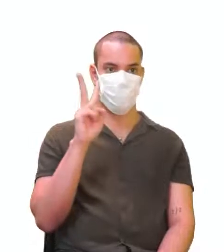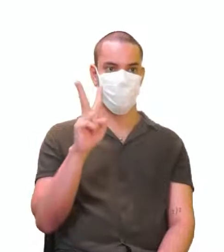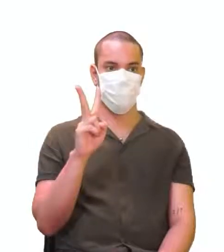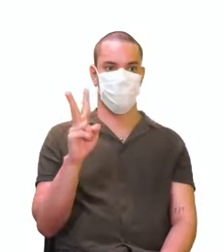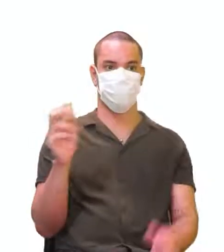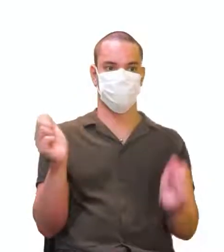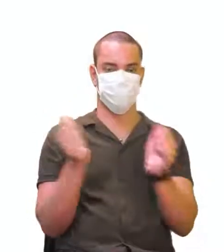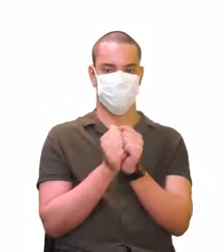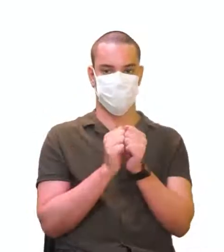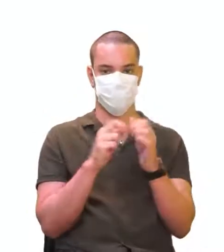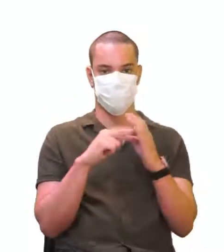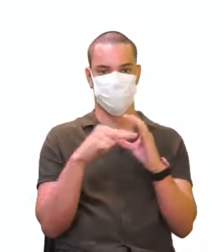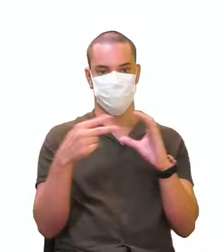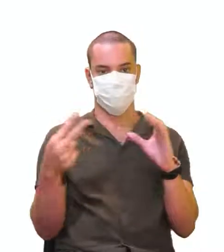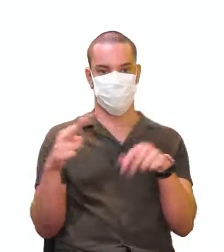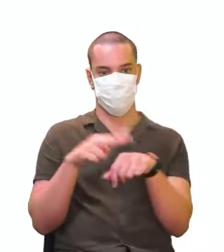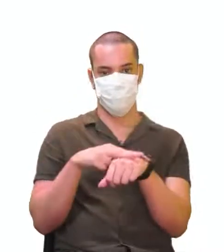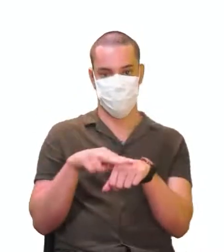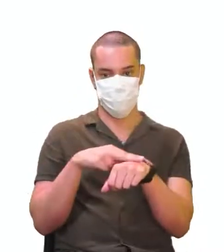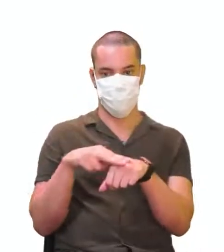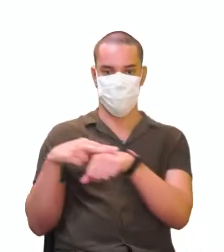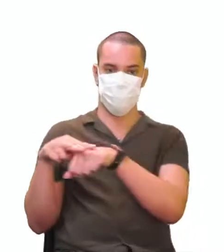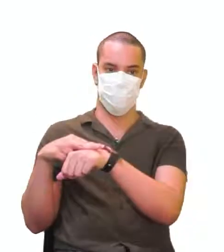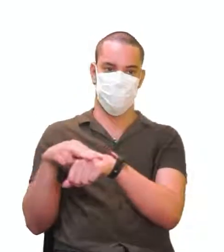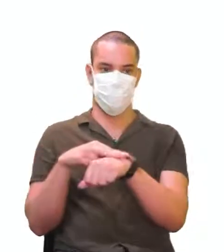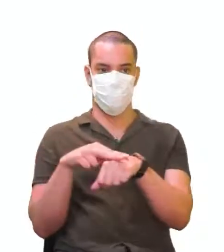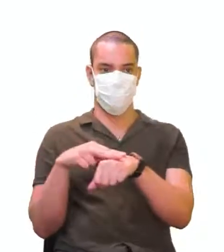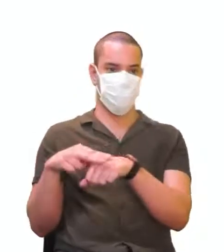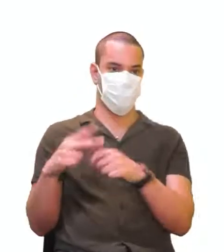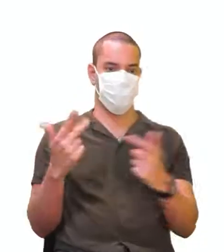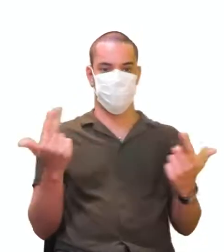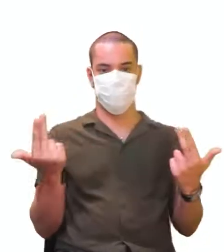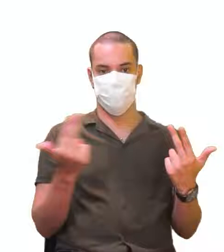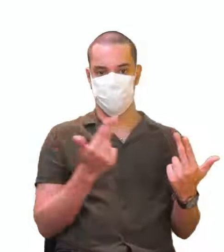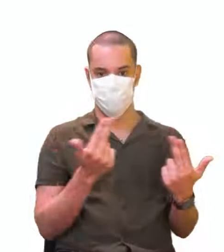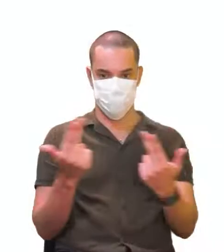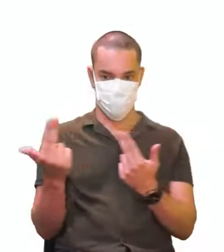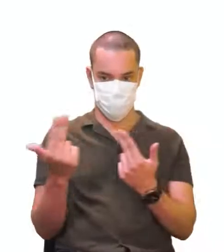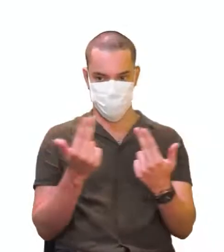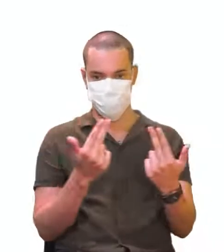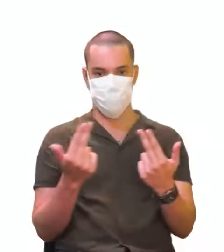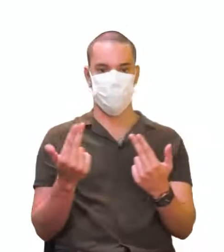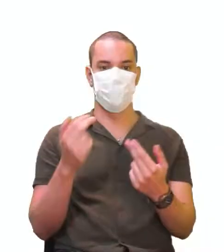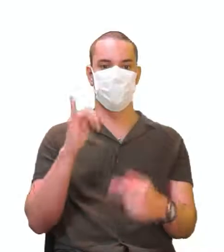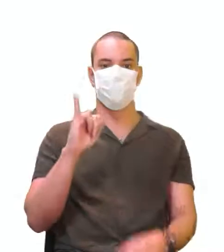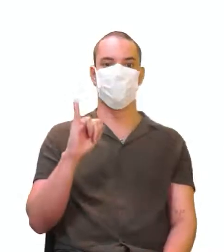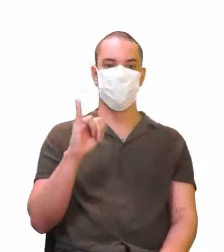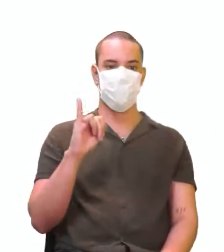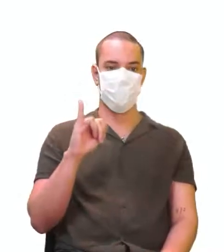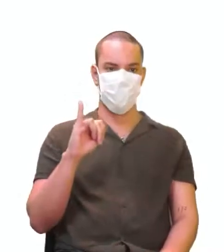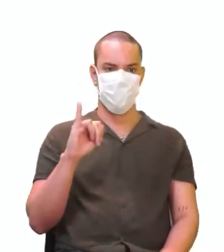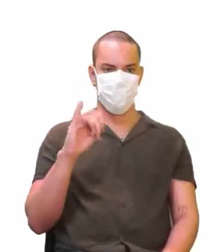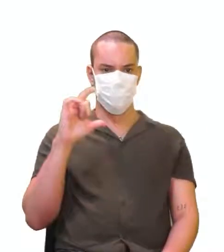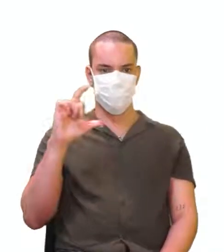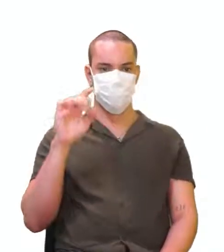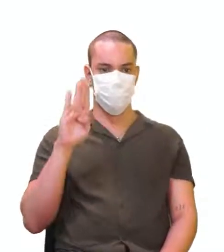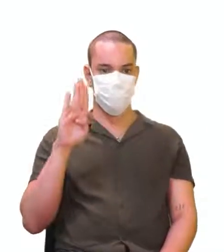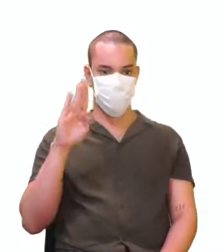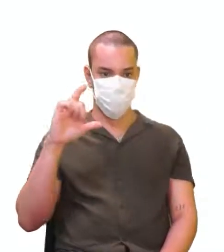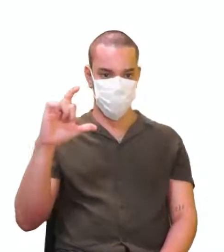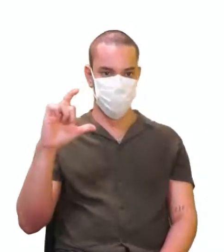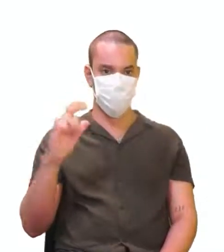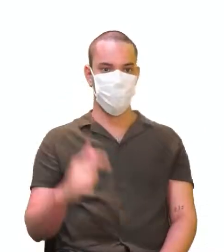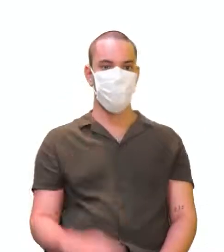pares de cromossomos, verdinho, verdinho. Então, se ele é do grupo B, ele vai ter os alelos Izão, Bezão. Vamos lá, prof.